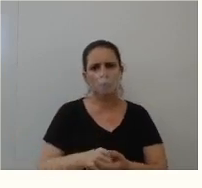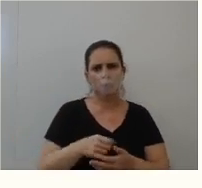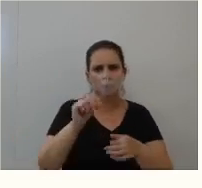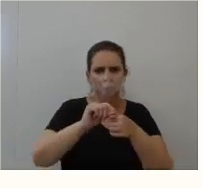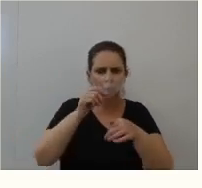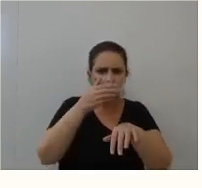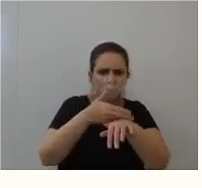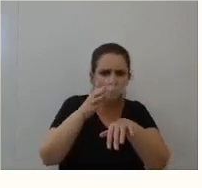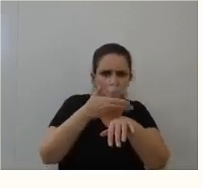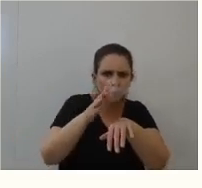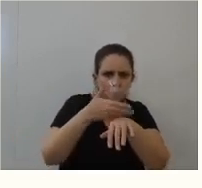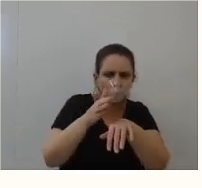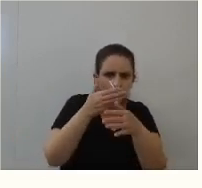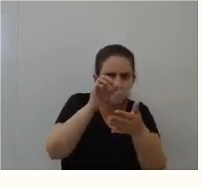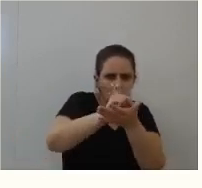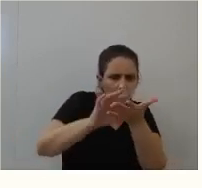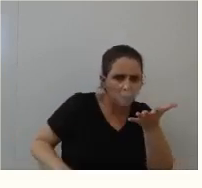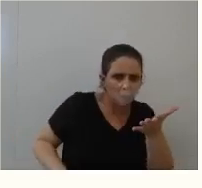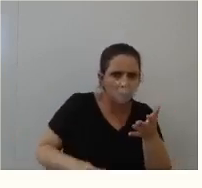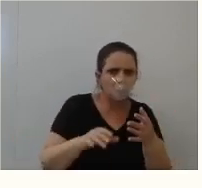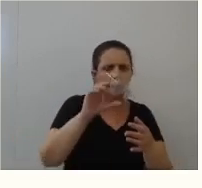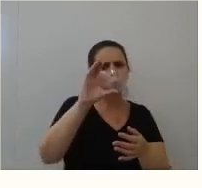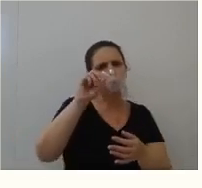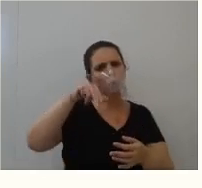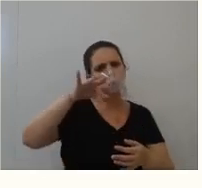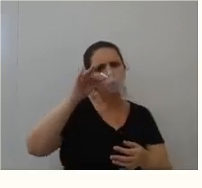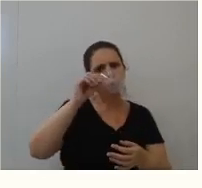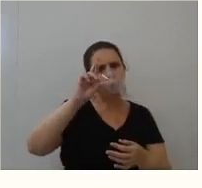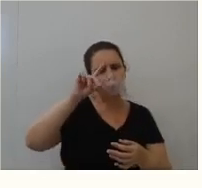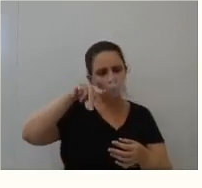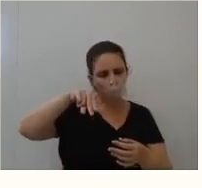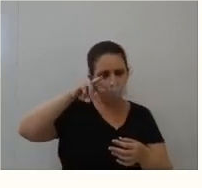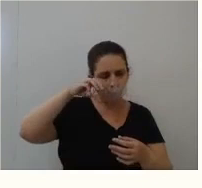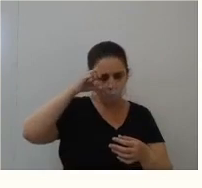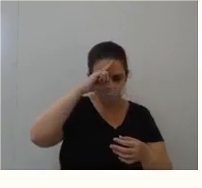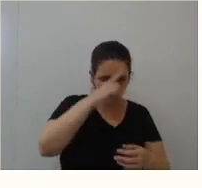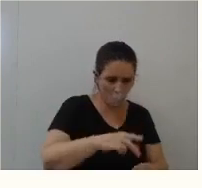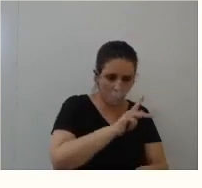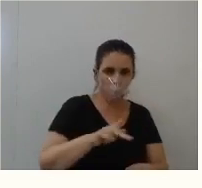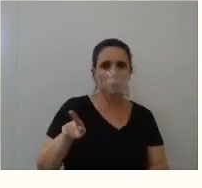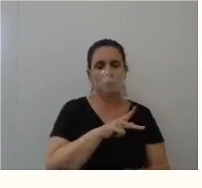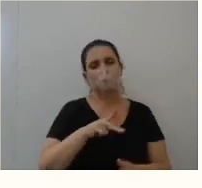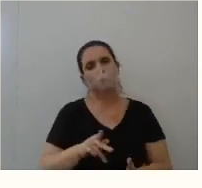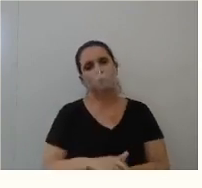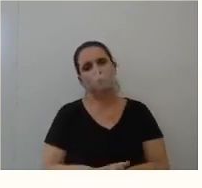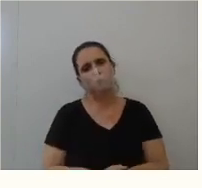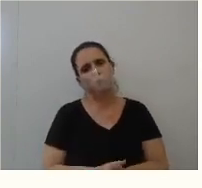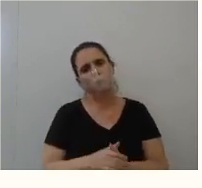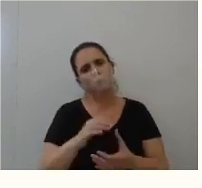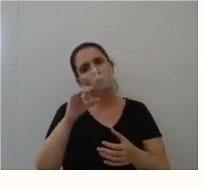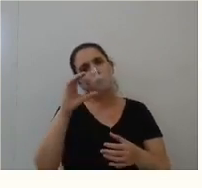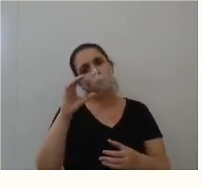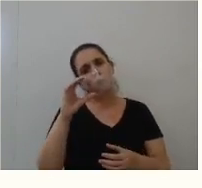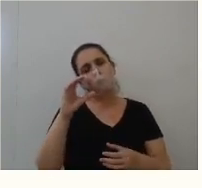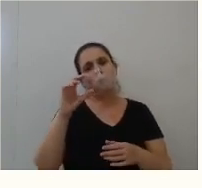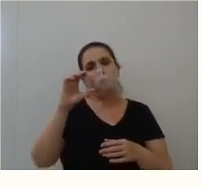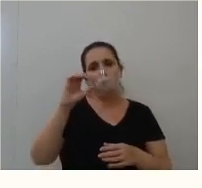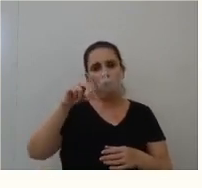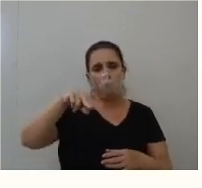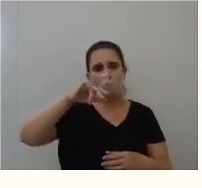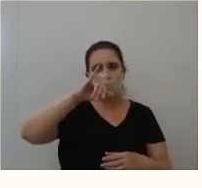conforme mandou o professor, de acordo com as ordens do professor. Então, conjunções e